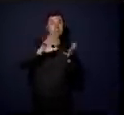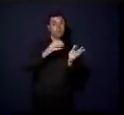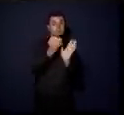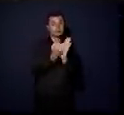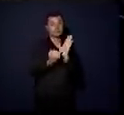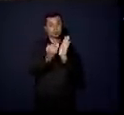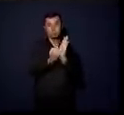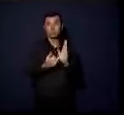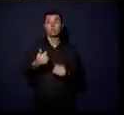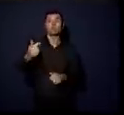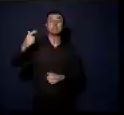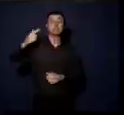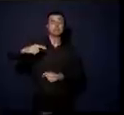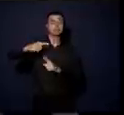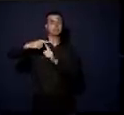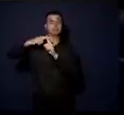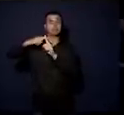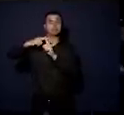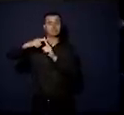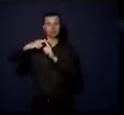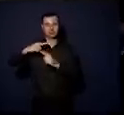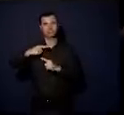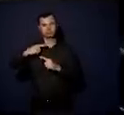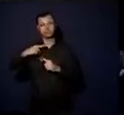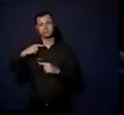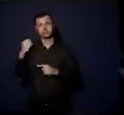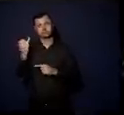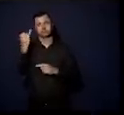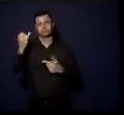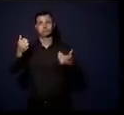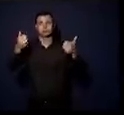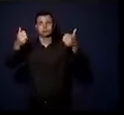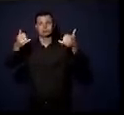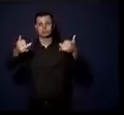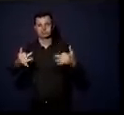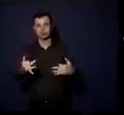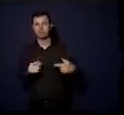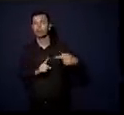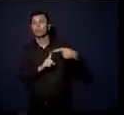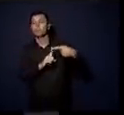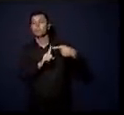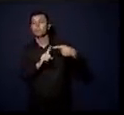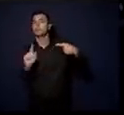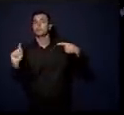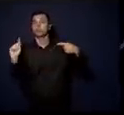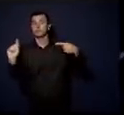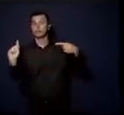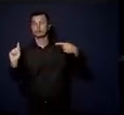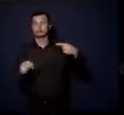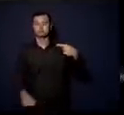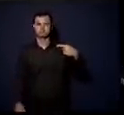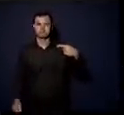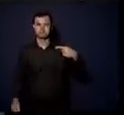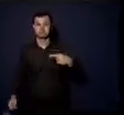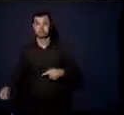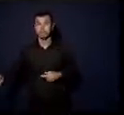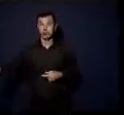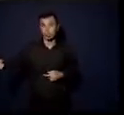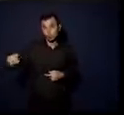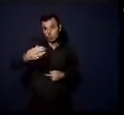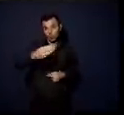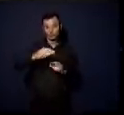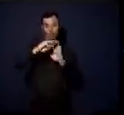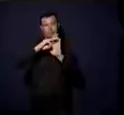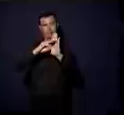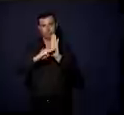efeitos positivos também acho que vale a pena mencionar aqui o primeiro deles é na verdade o novo modelo tributário